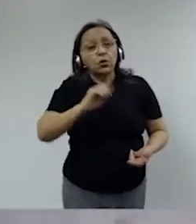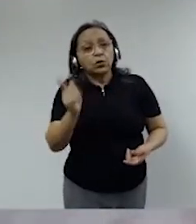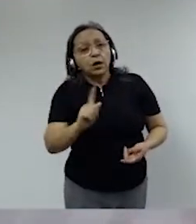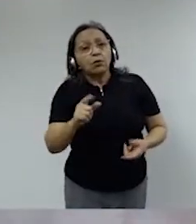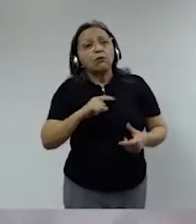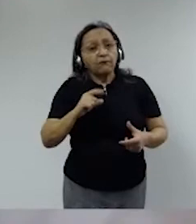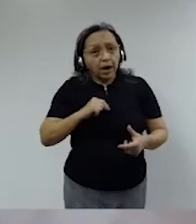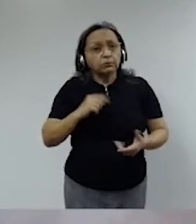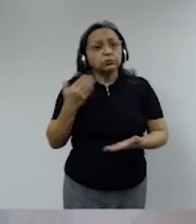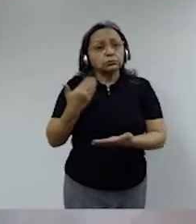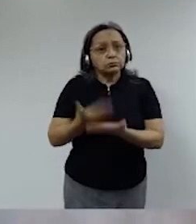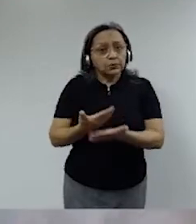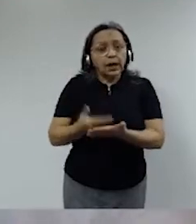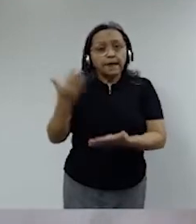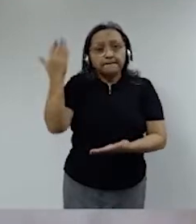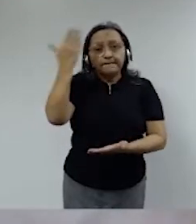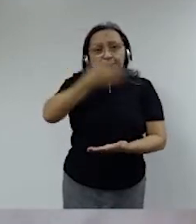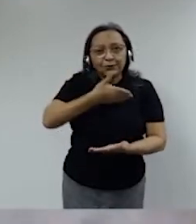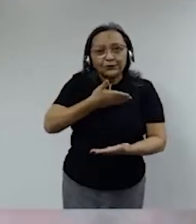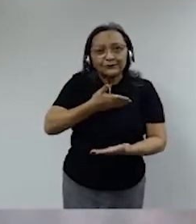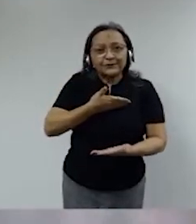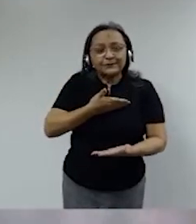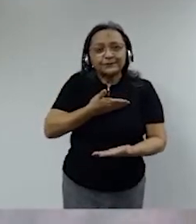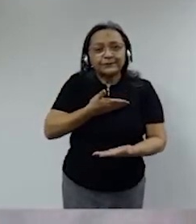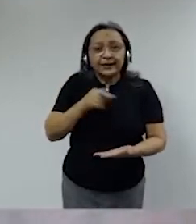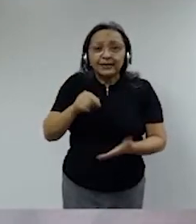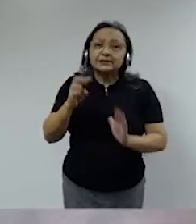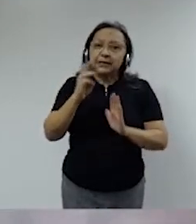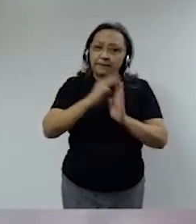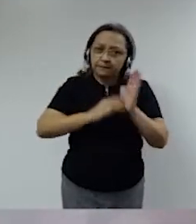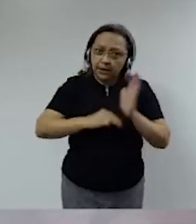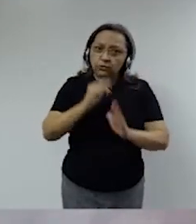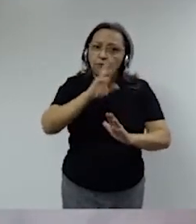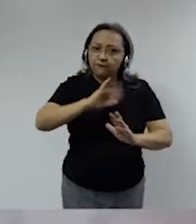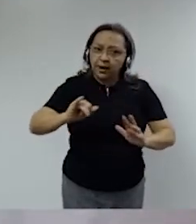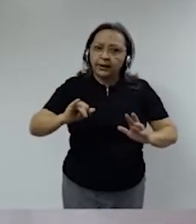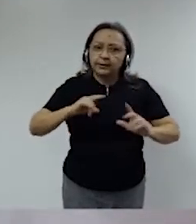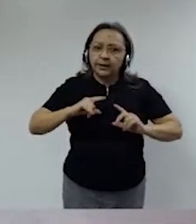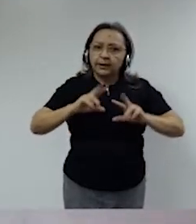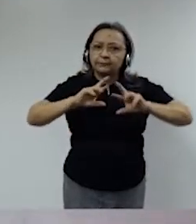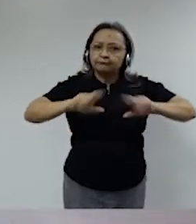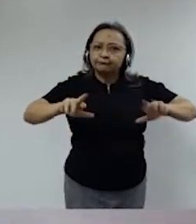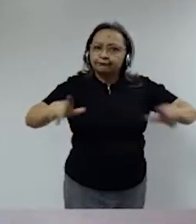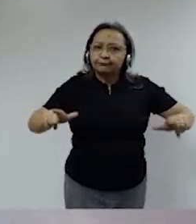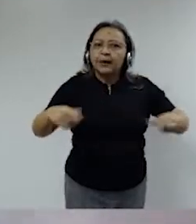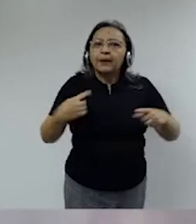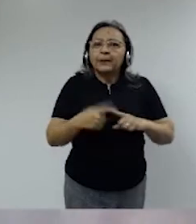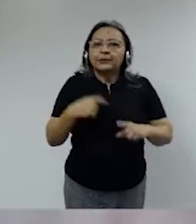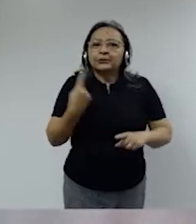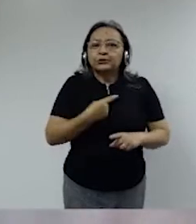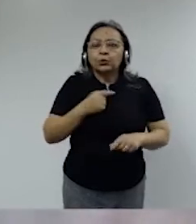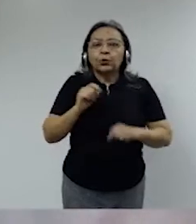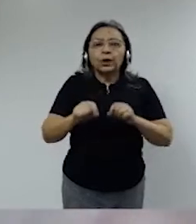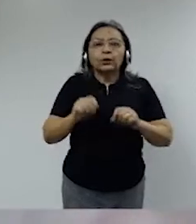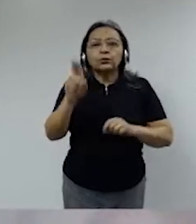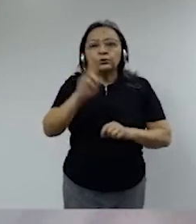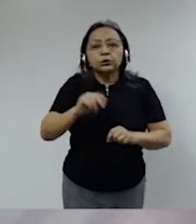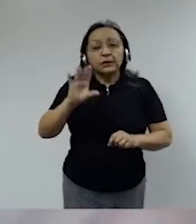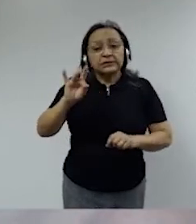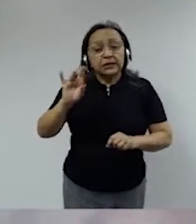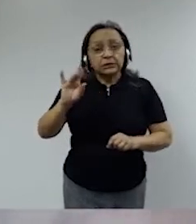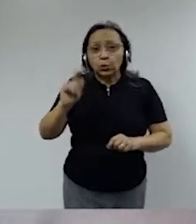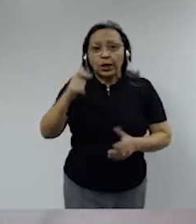posto à prova, né? Evidentemente, esse método vai diferir, porque a gente está trabalhando não com uma ciência dura,